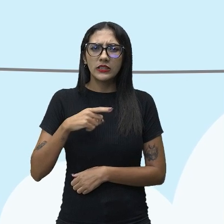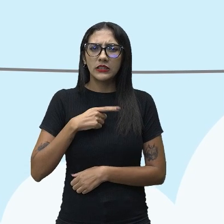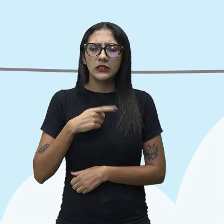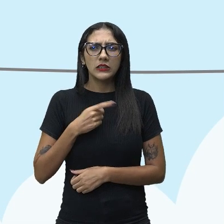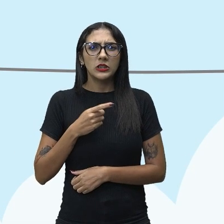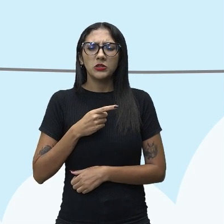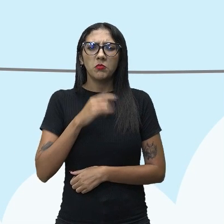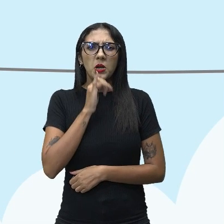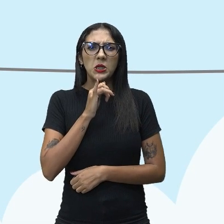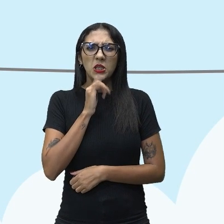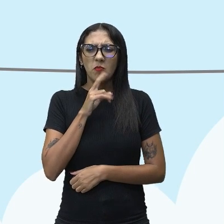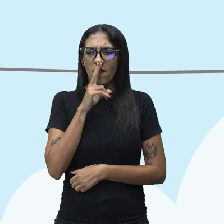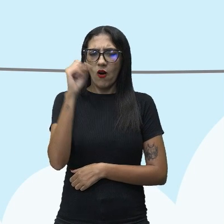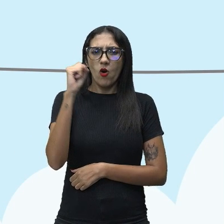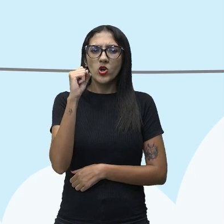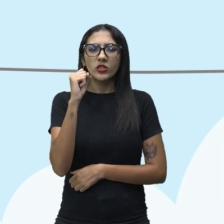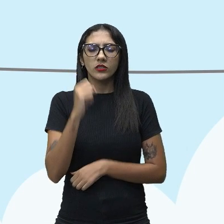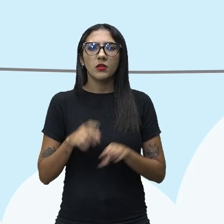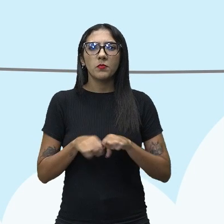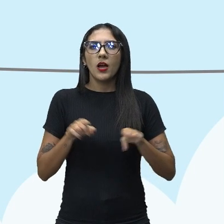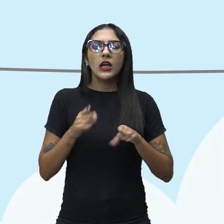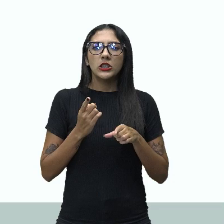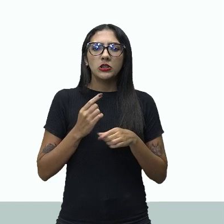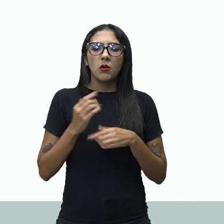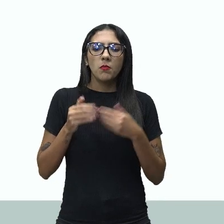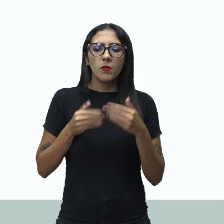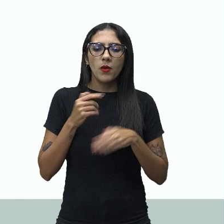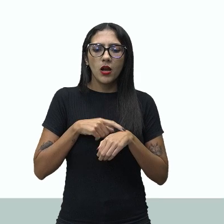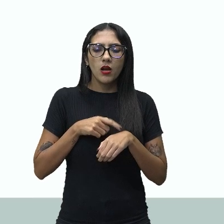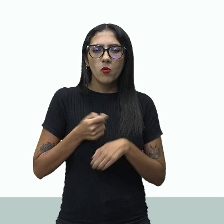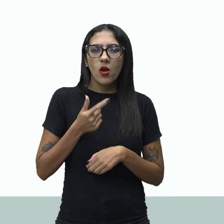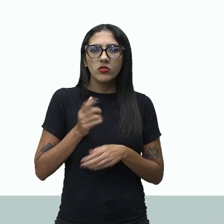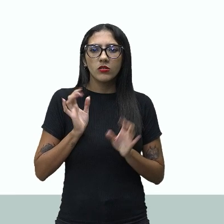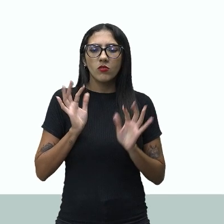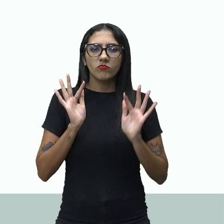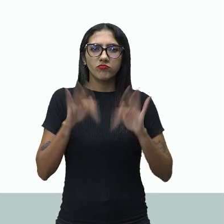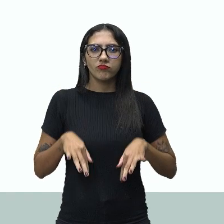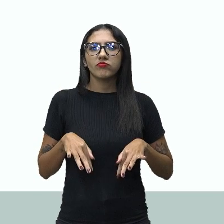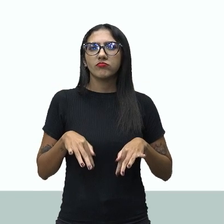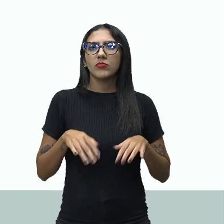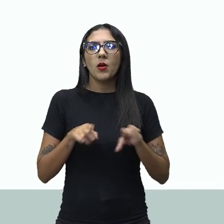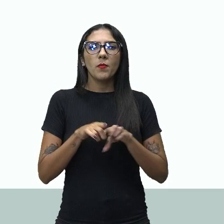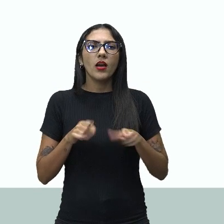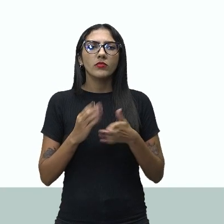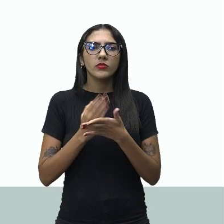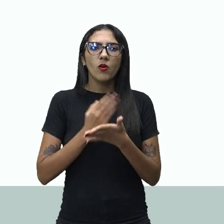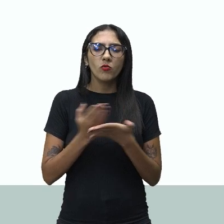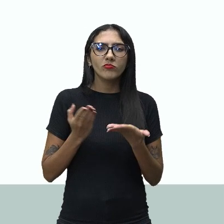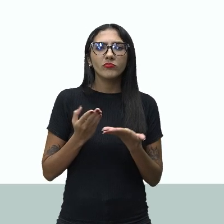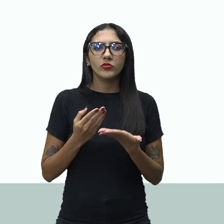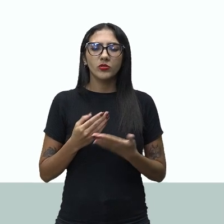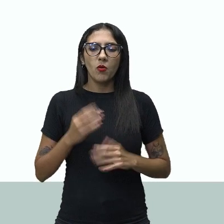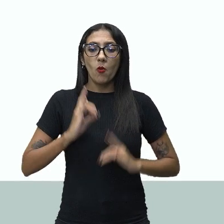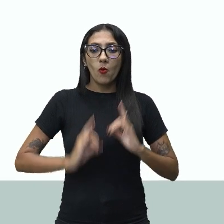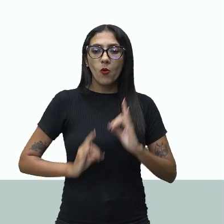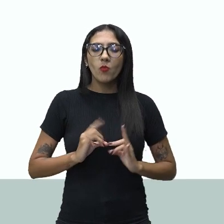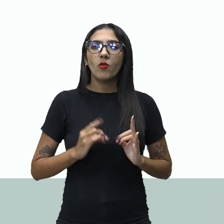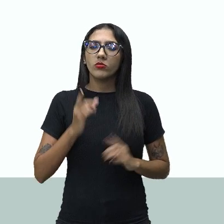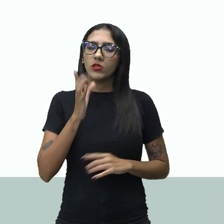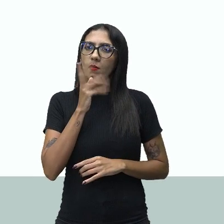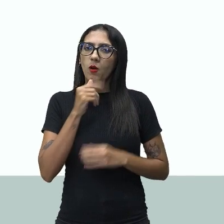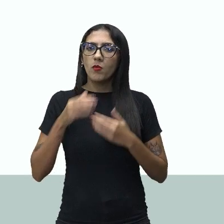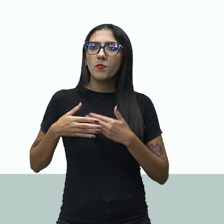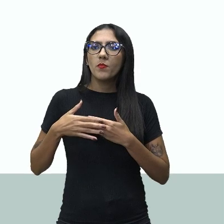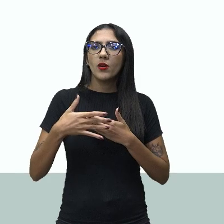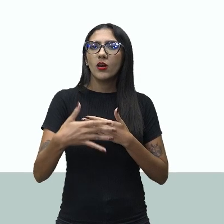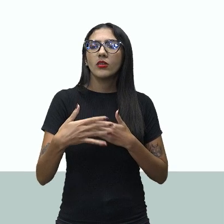mas depois de alguns minutos esse efeito acaba. Mas muitos hormônios têm um impacto mais duradouro. A